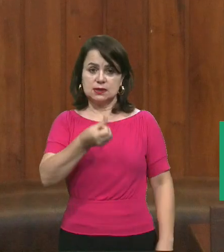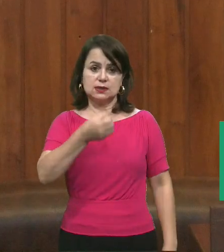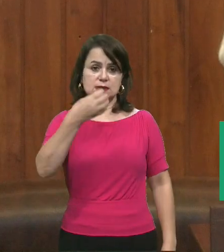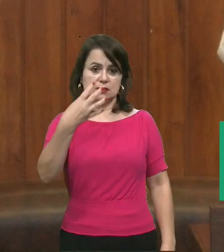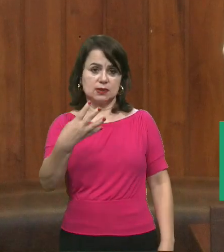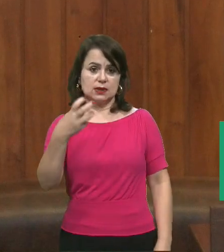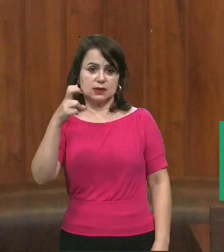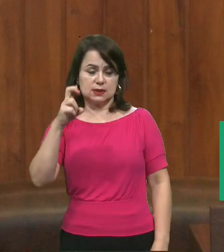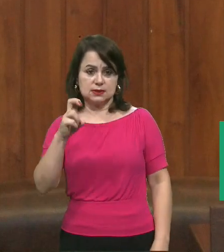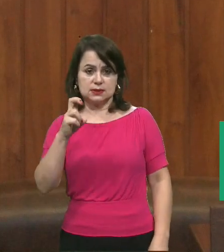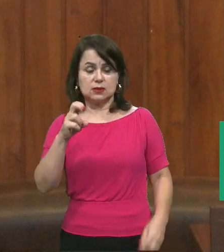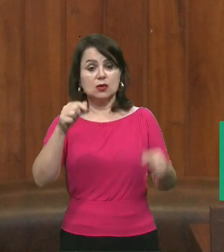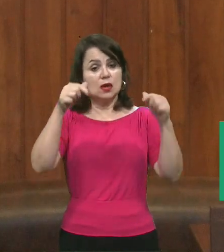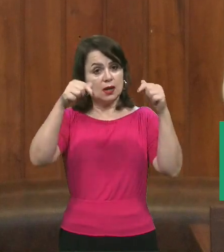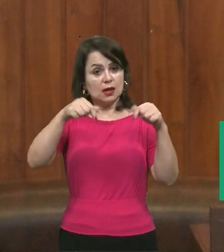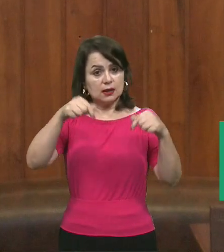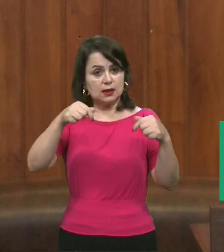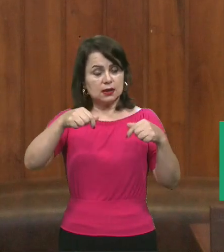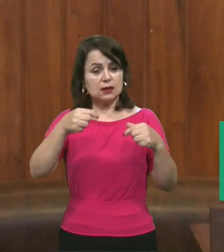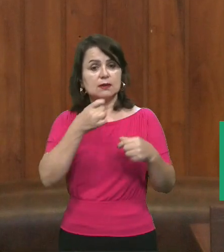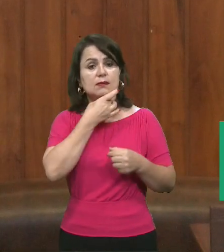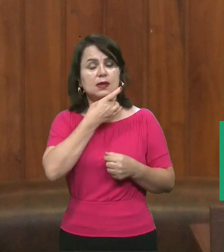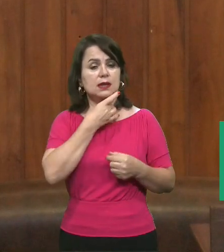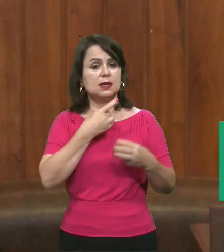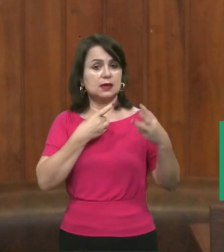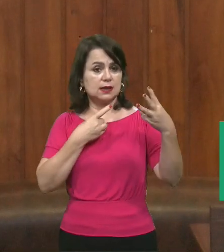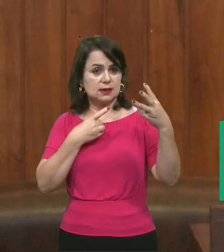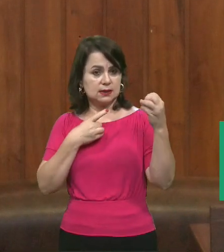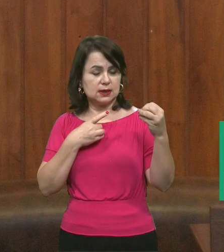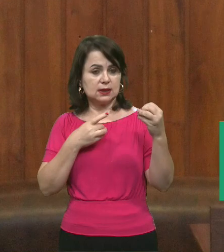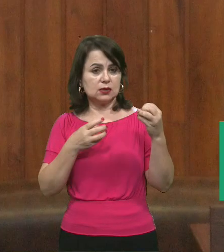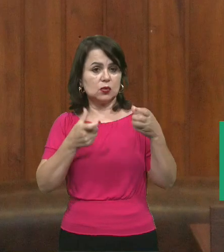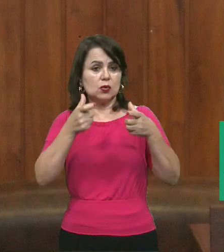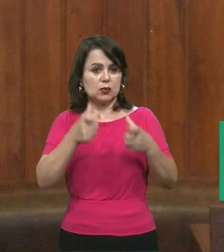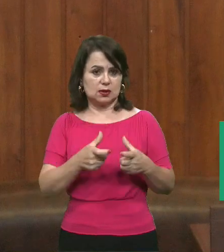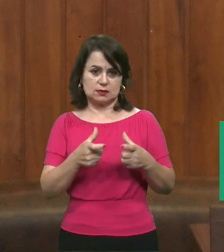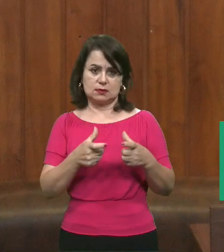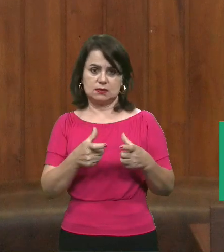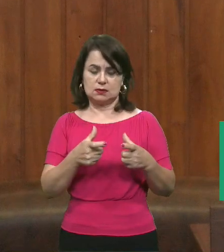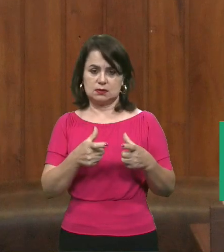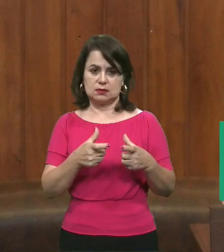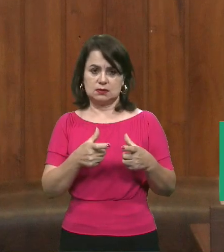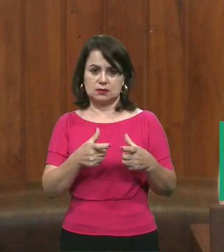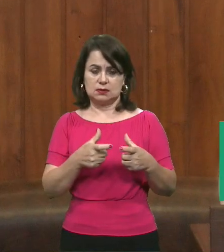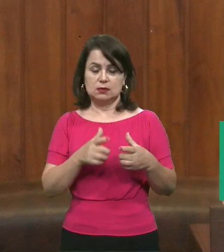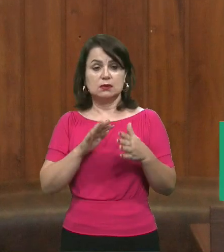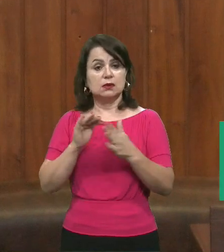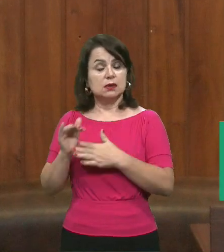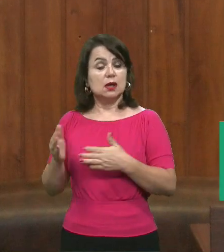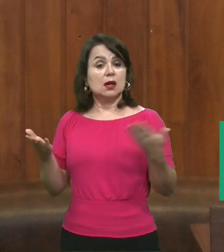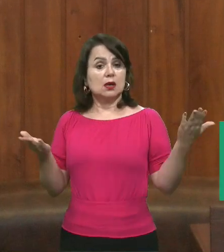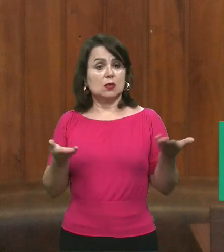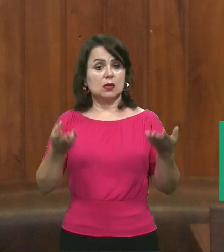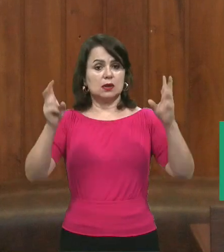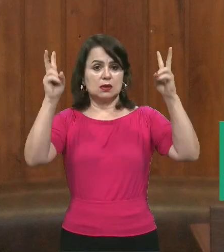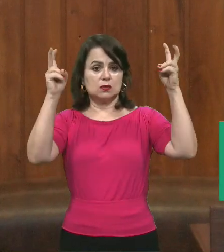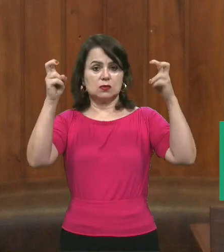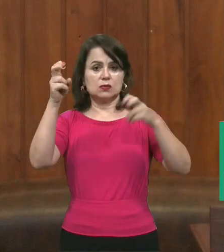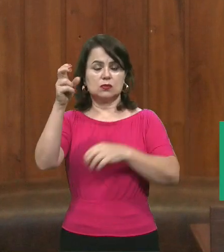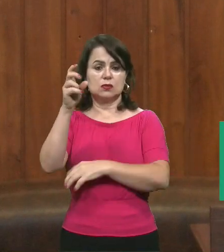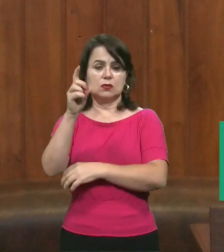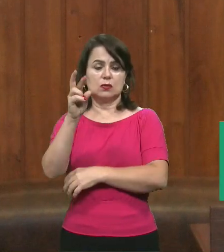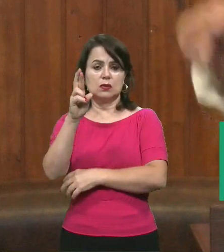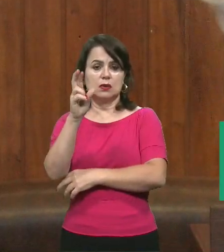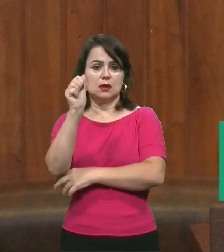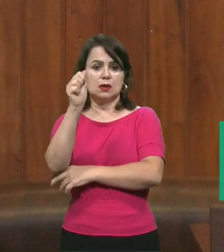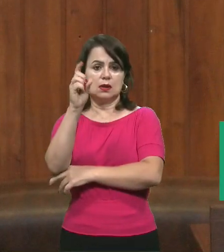30, 30º em moradores de rua. Agora vamos aos radares, que é o assunto do...